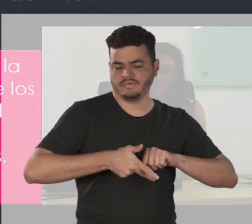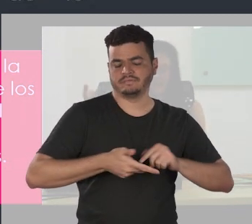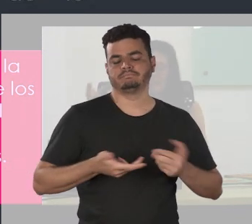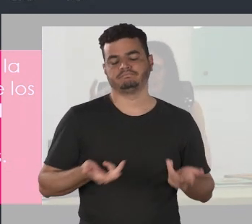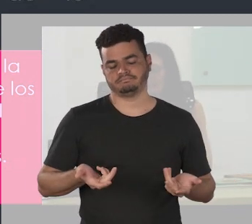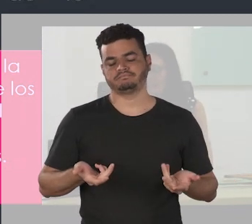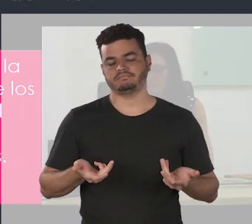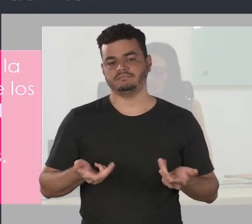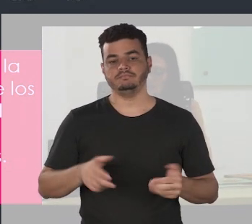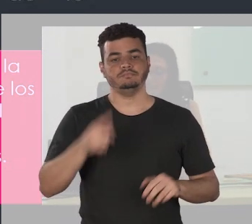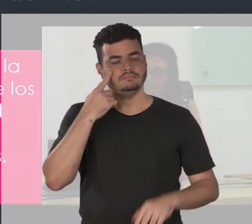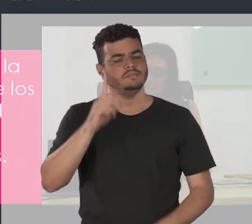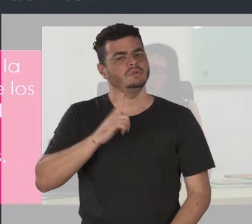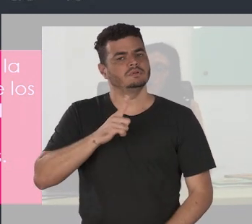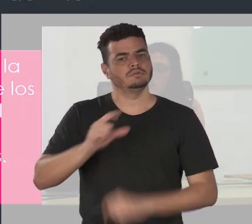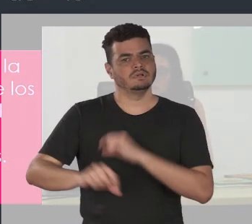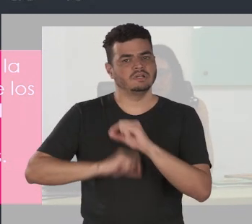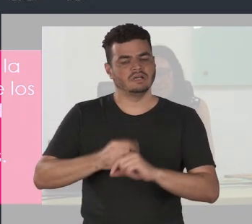que